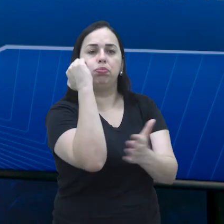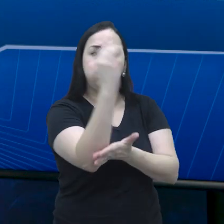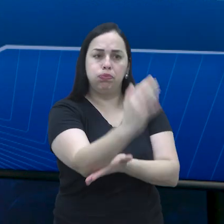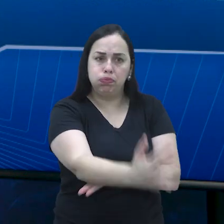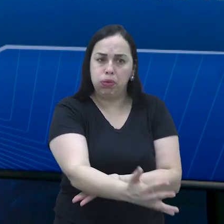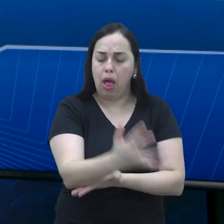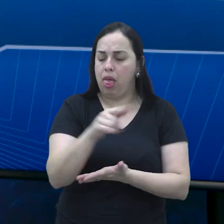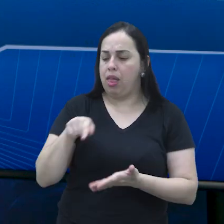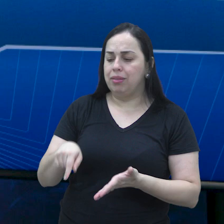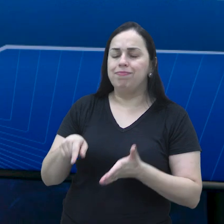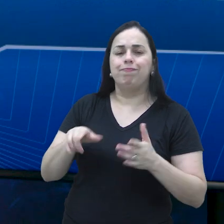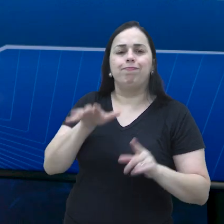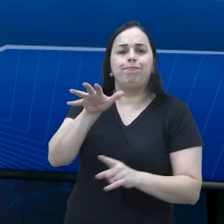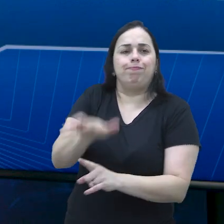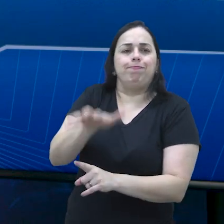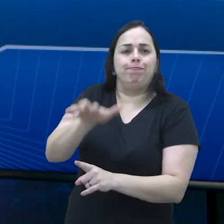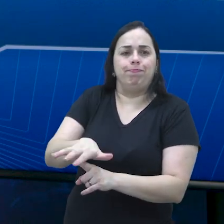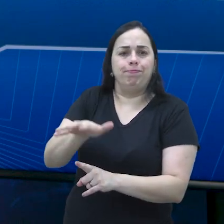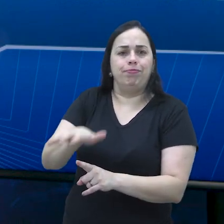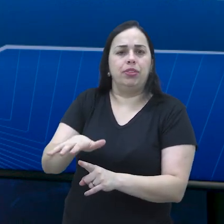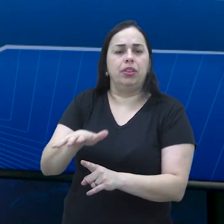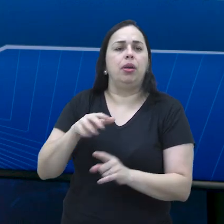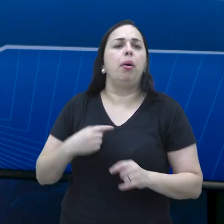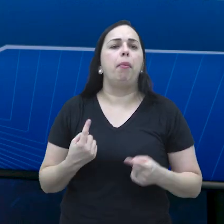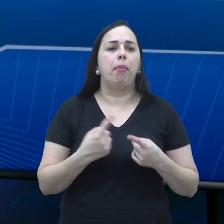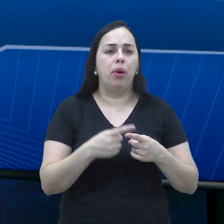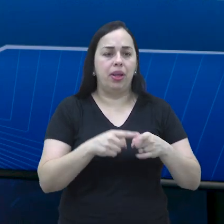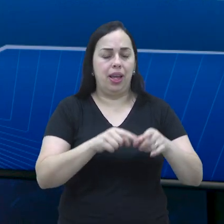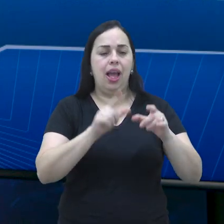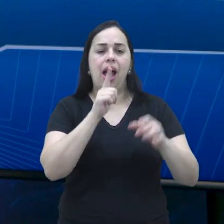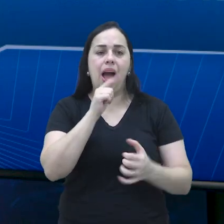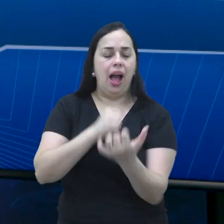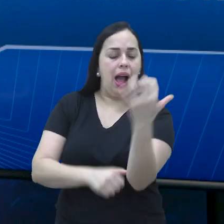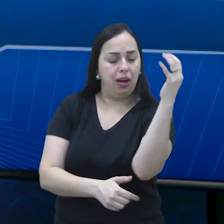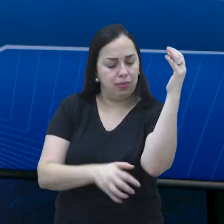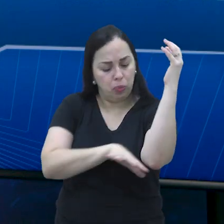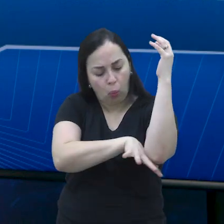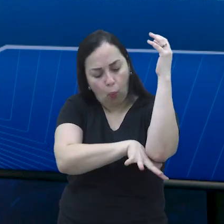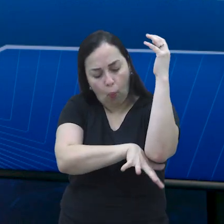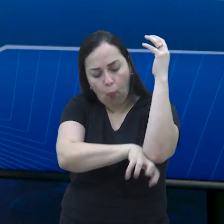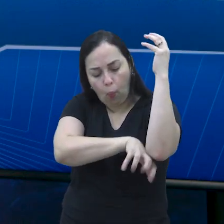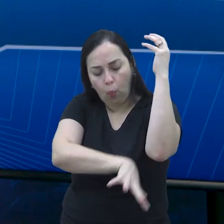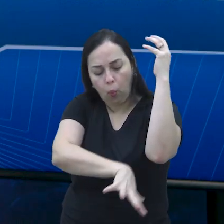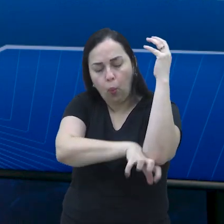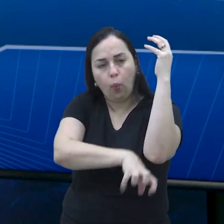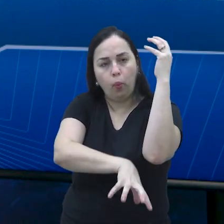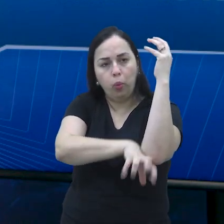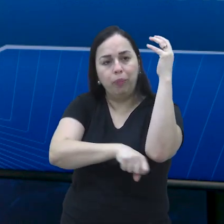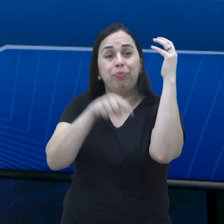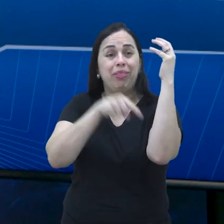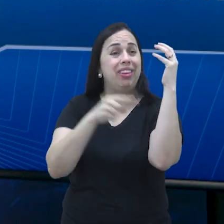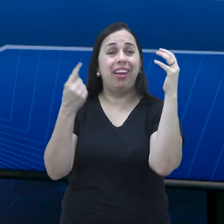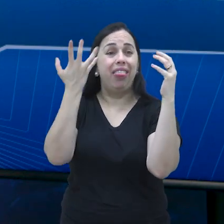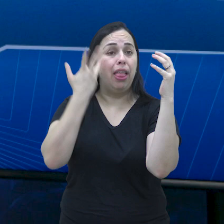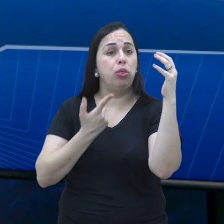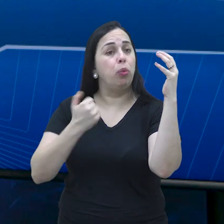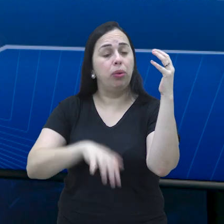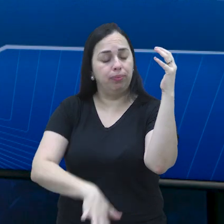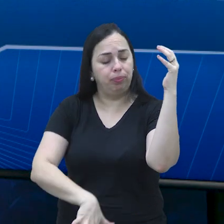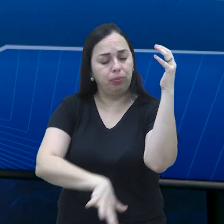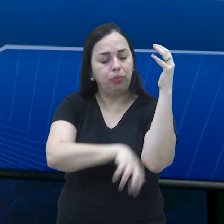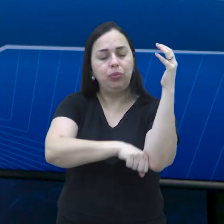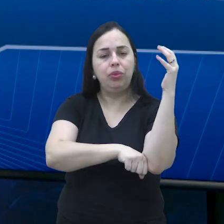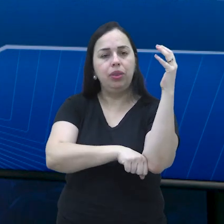impactando diretamente, né, quando a gente faz a supressão, a gente remove árvores, espécies nativas, seja de ambientes naturais, né,